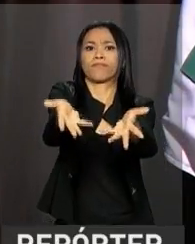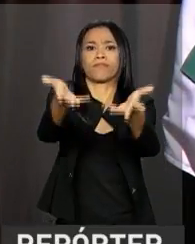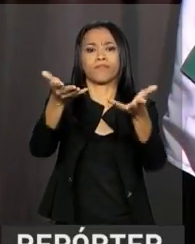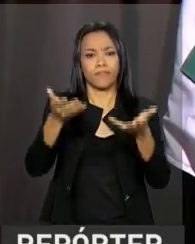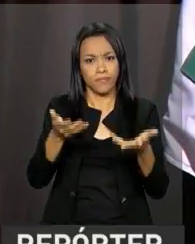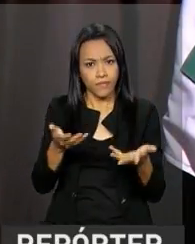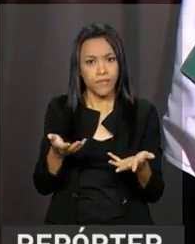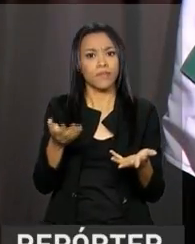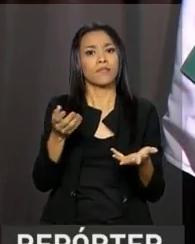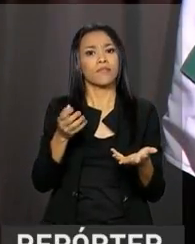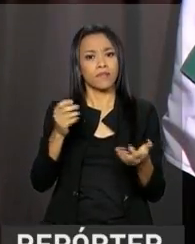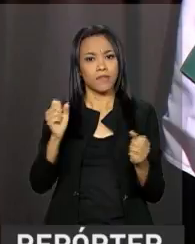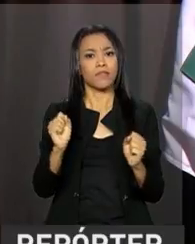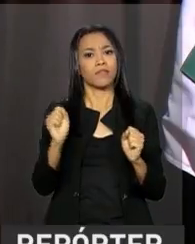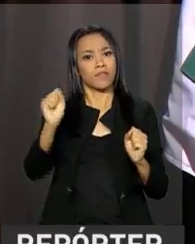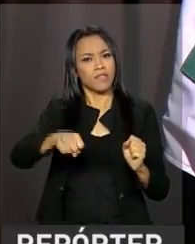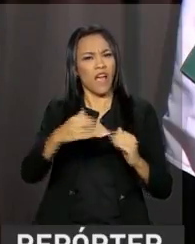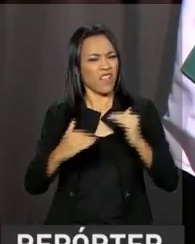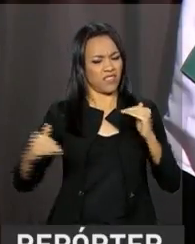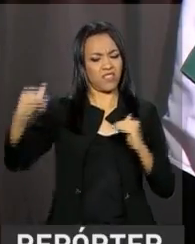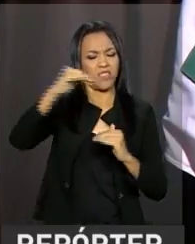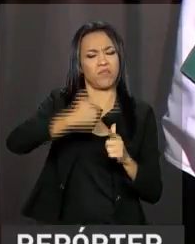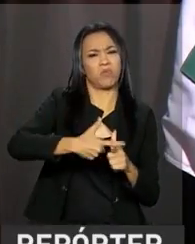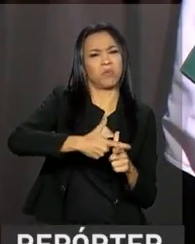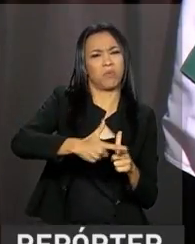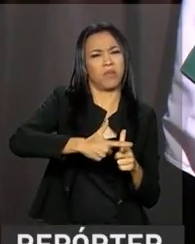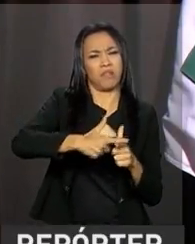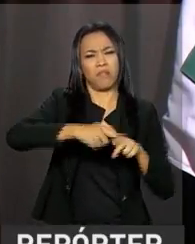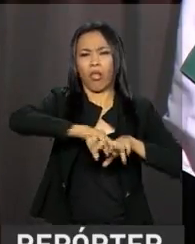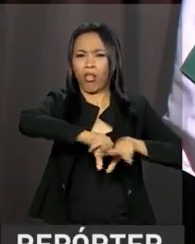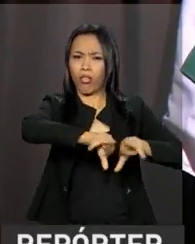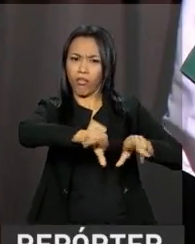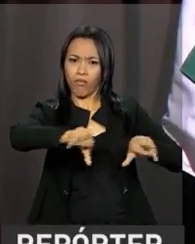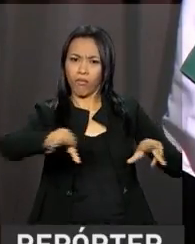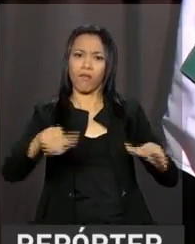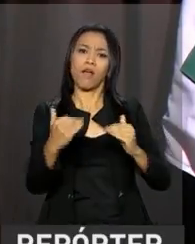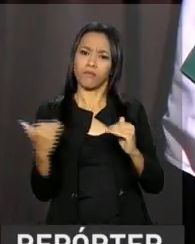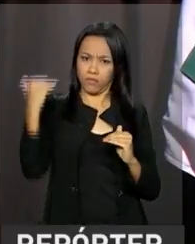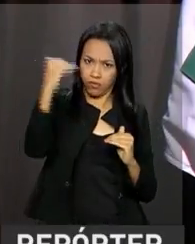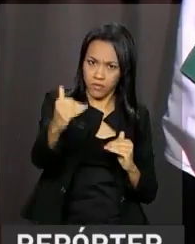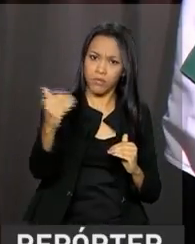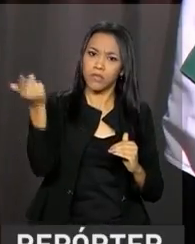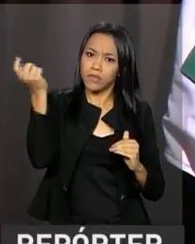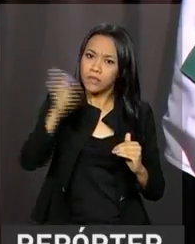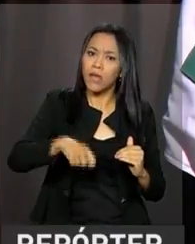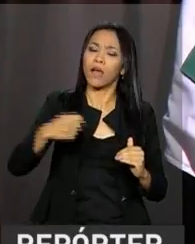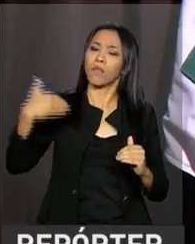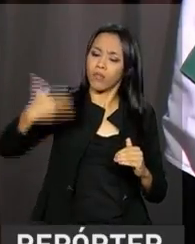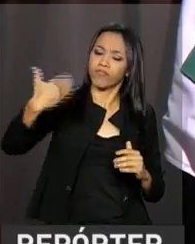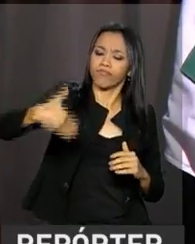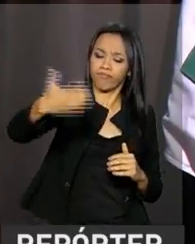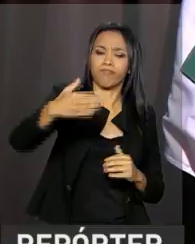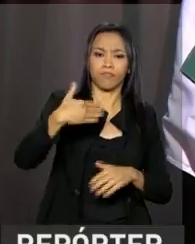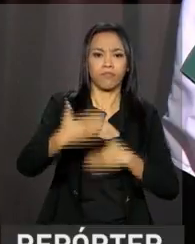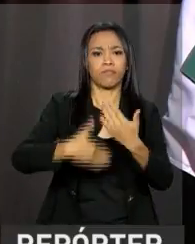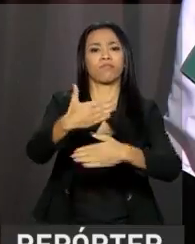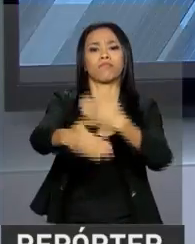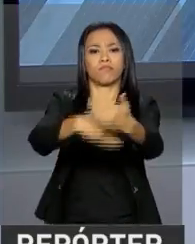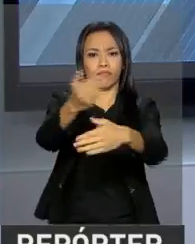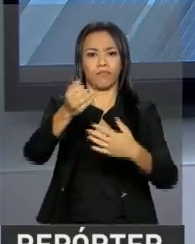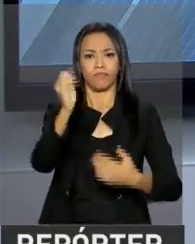estará acima de crises, acima de problemas, capaz de crescer de forma